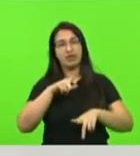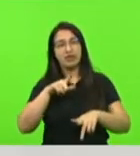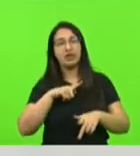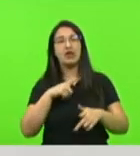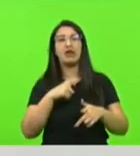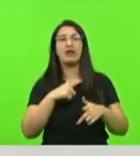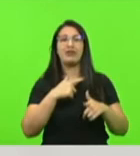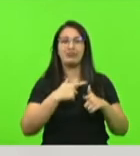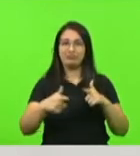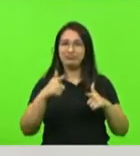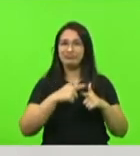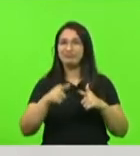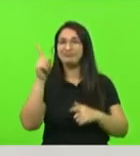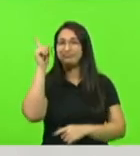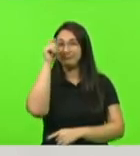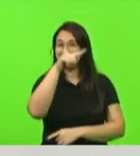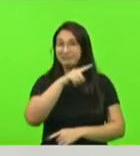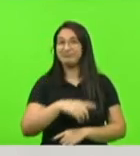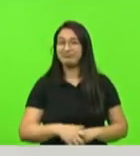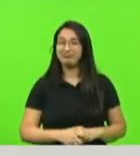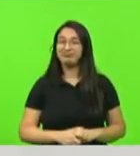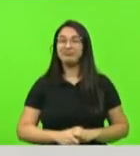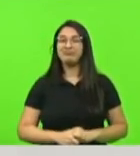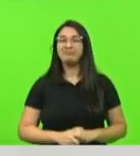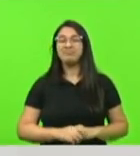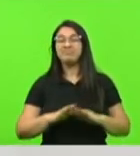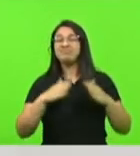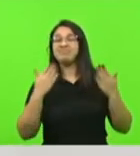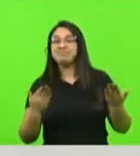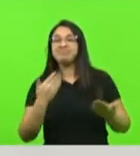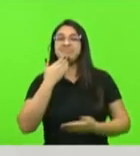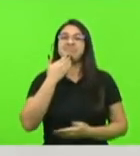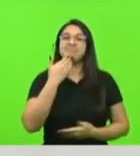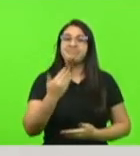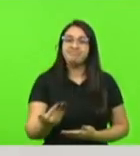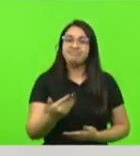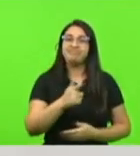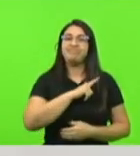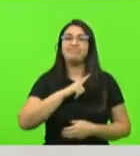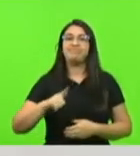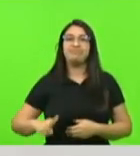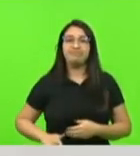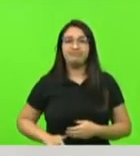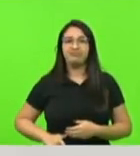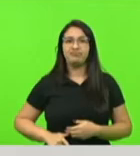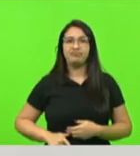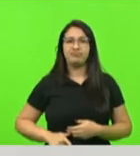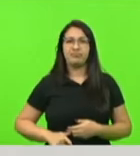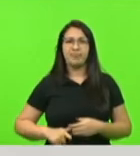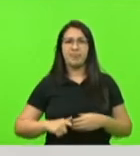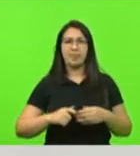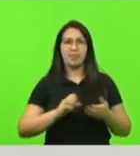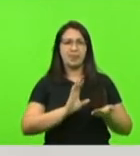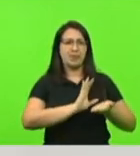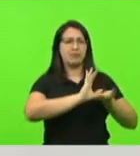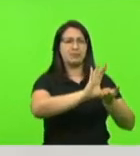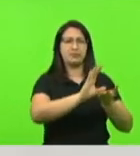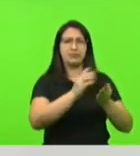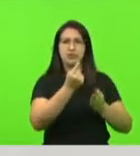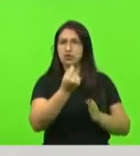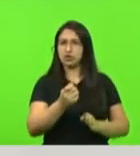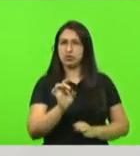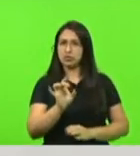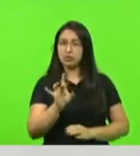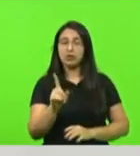situação está difícil. Então, pedi encarecidamente para o governo que não entregue só dinheiro para as crianças, que